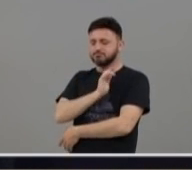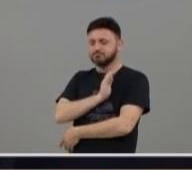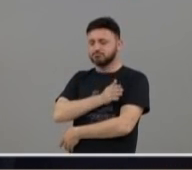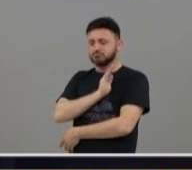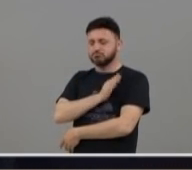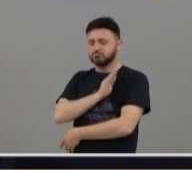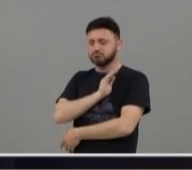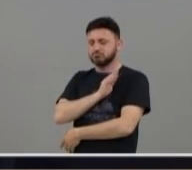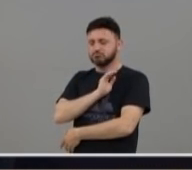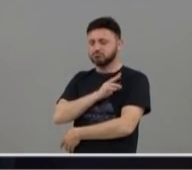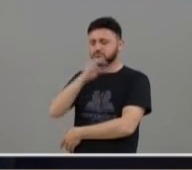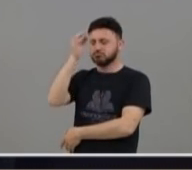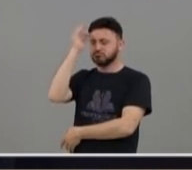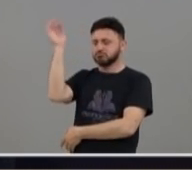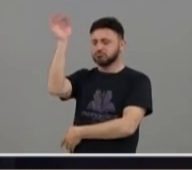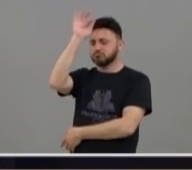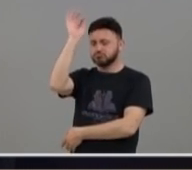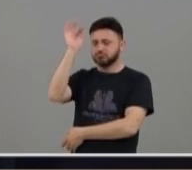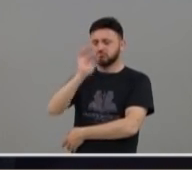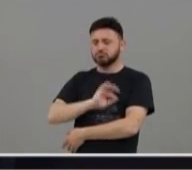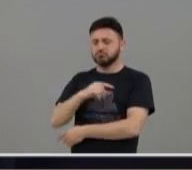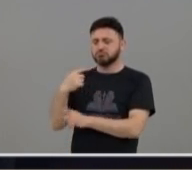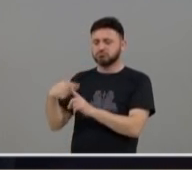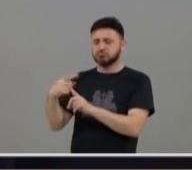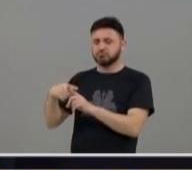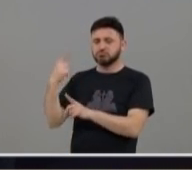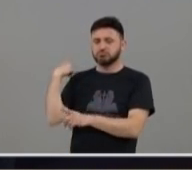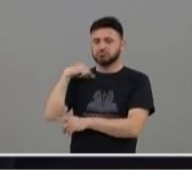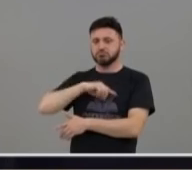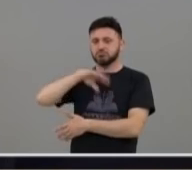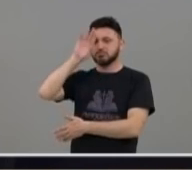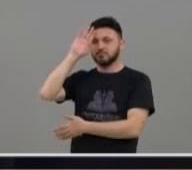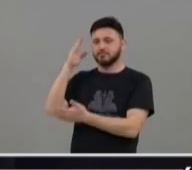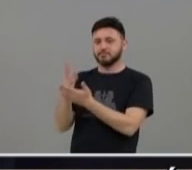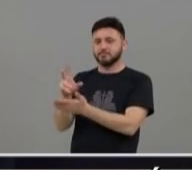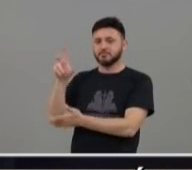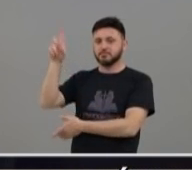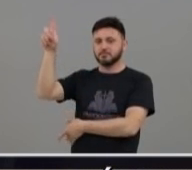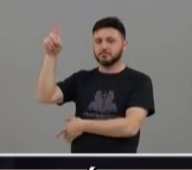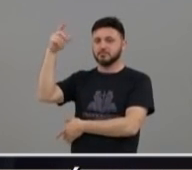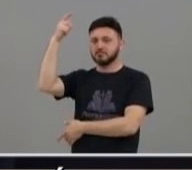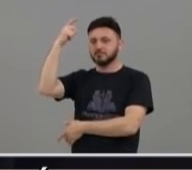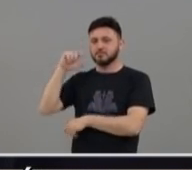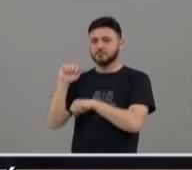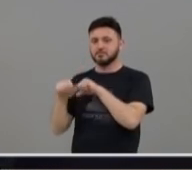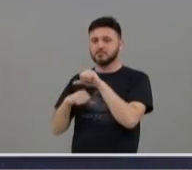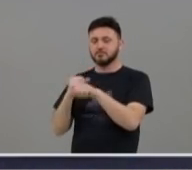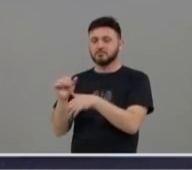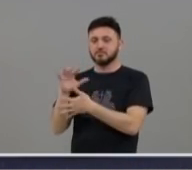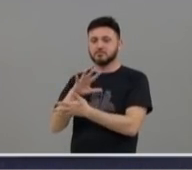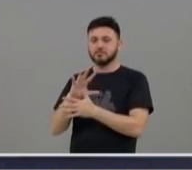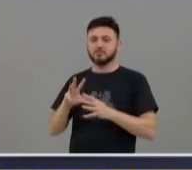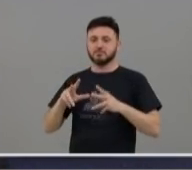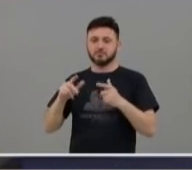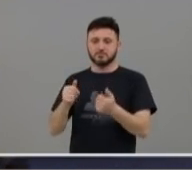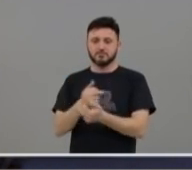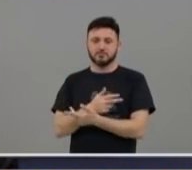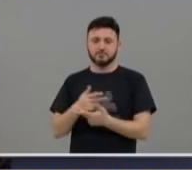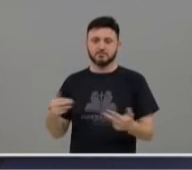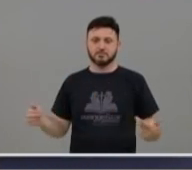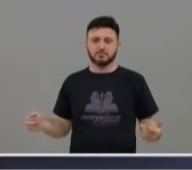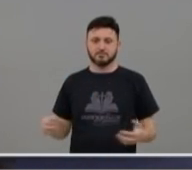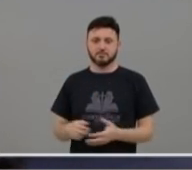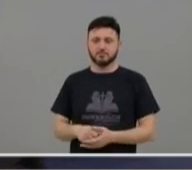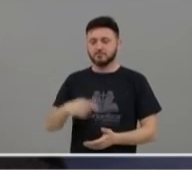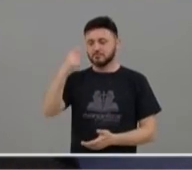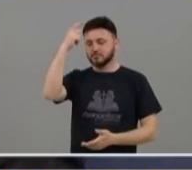Espírito Santo tocar. Você confia no Senhor, e Ele agora restabelece tudo. Ele restabelece tudo.